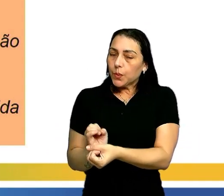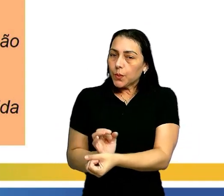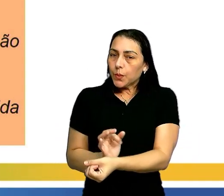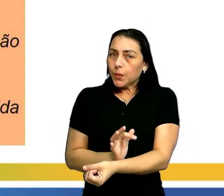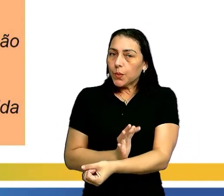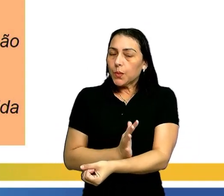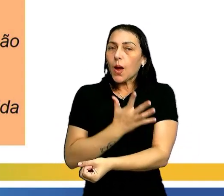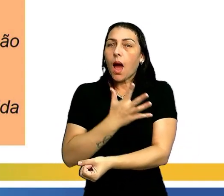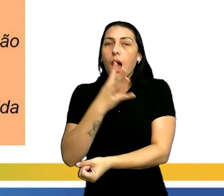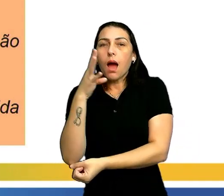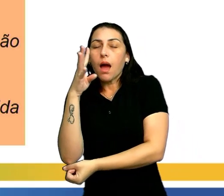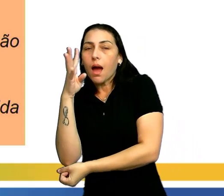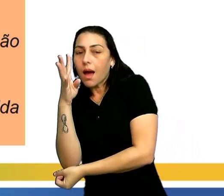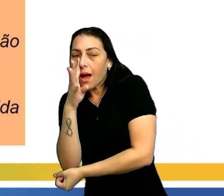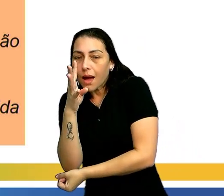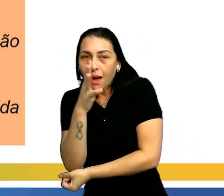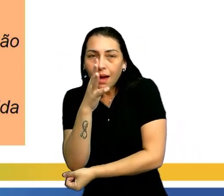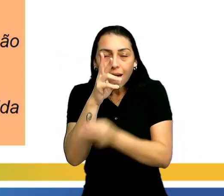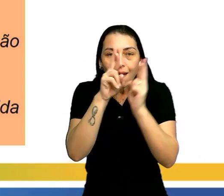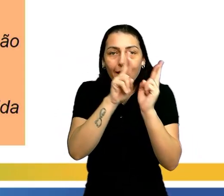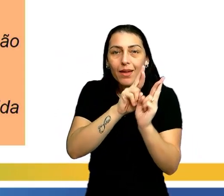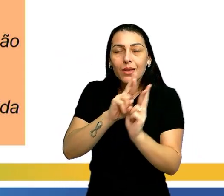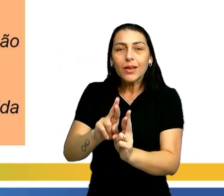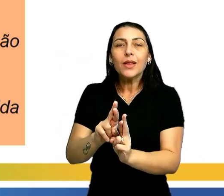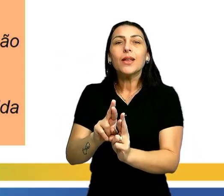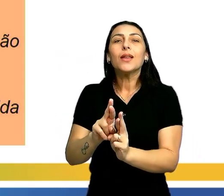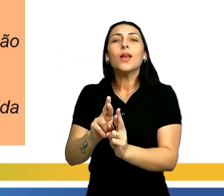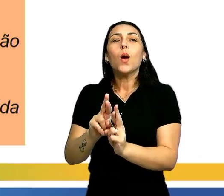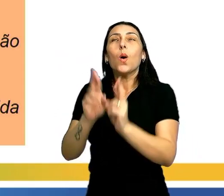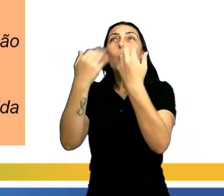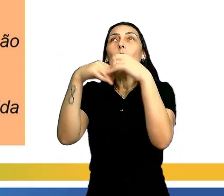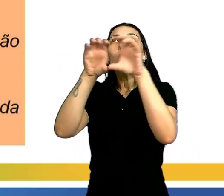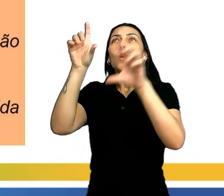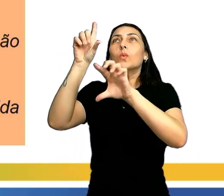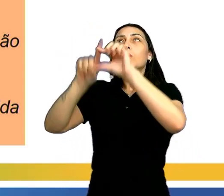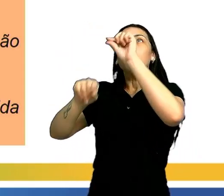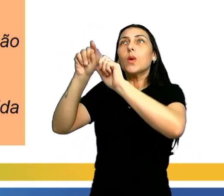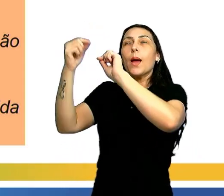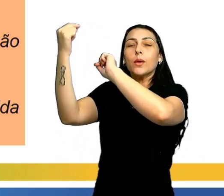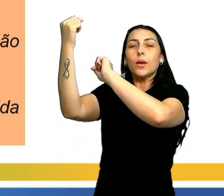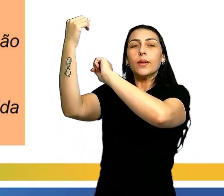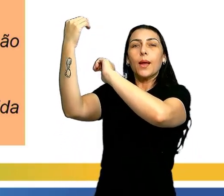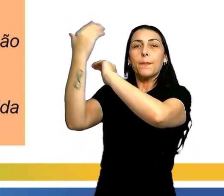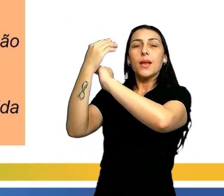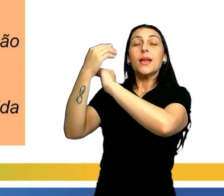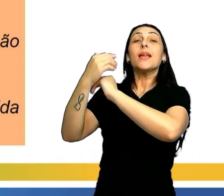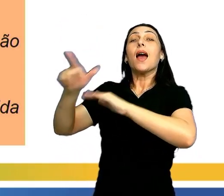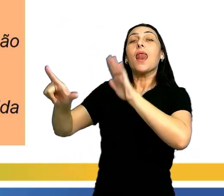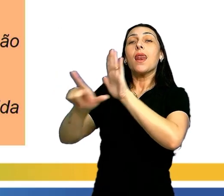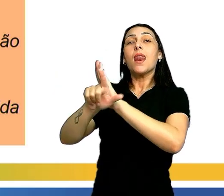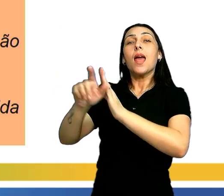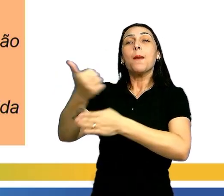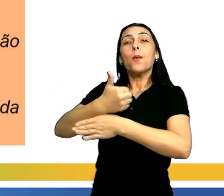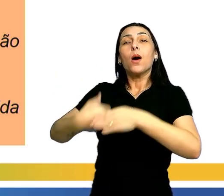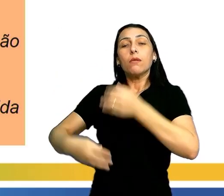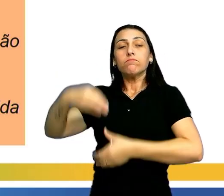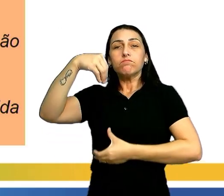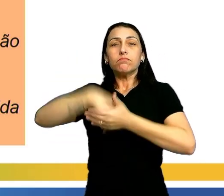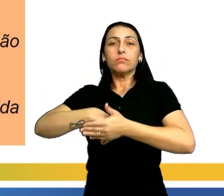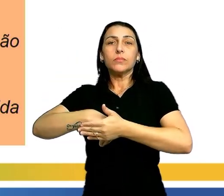de crescente admiração e respeito: o céu estrelado sobre mim e a lei moral dentro de mim. Isso é